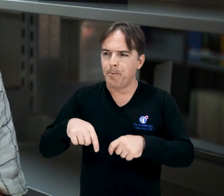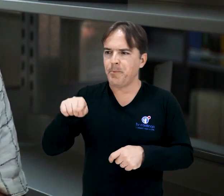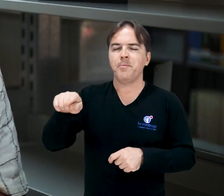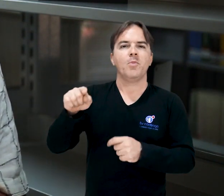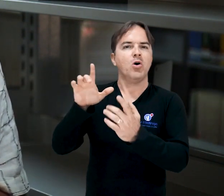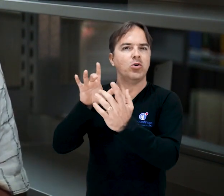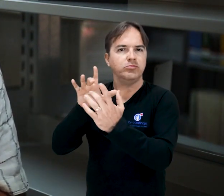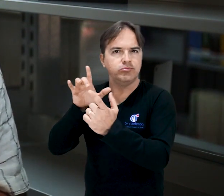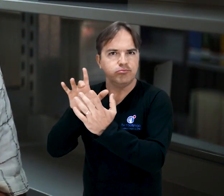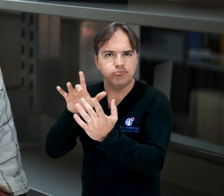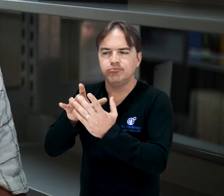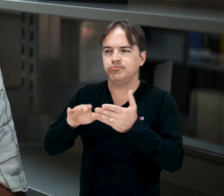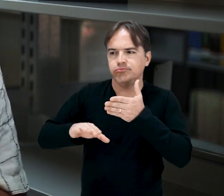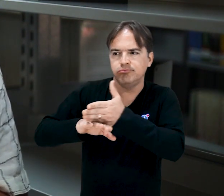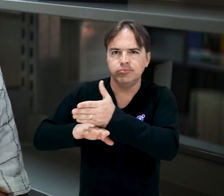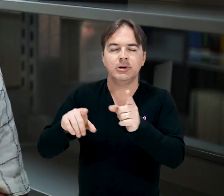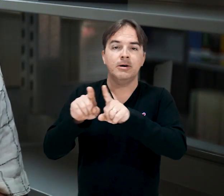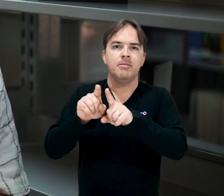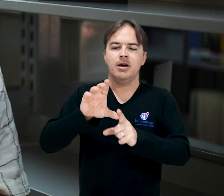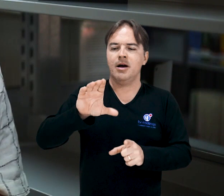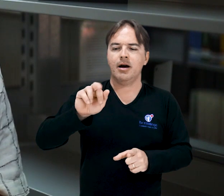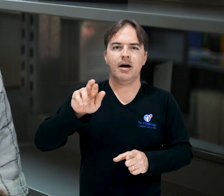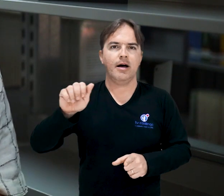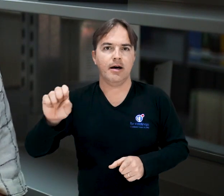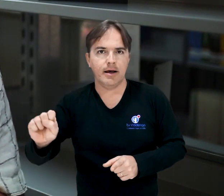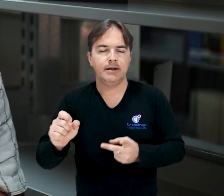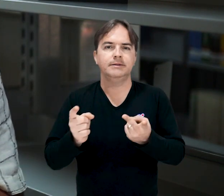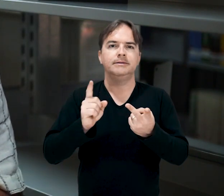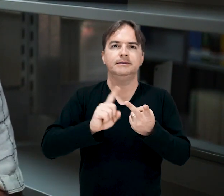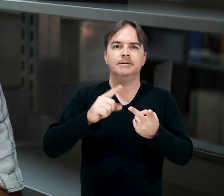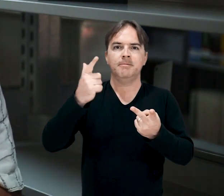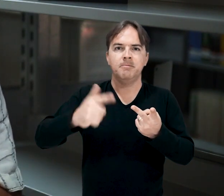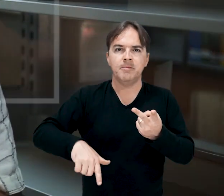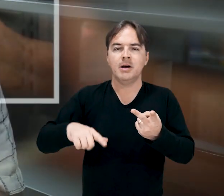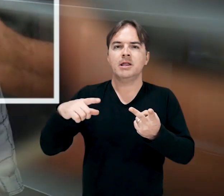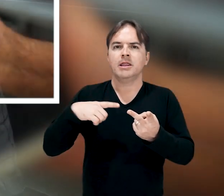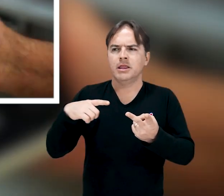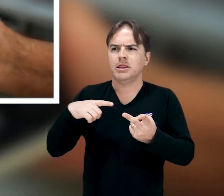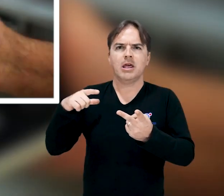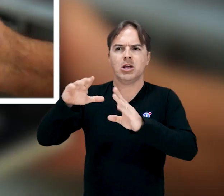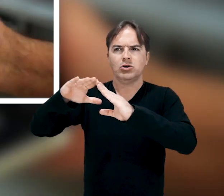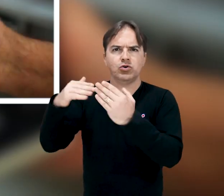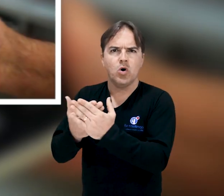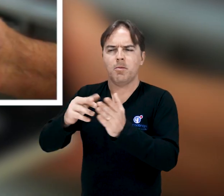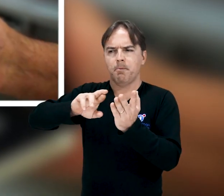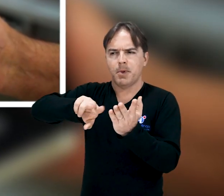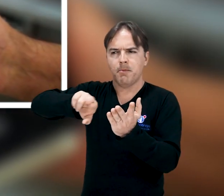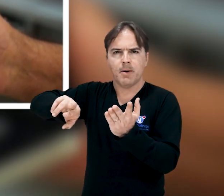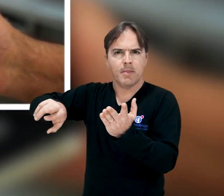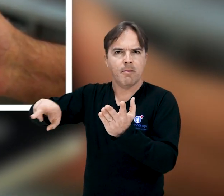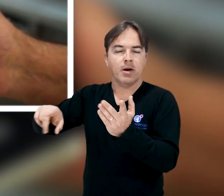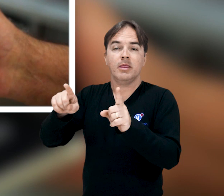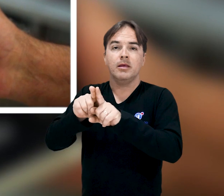de Juazeiro, a CRAS, o CRAS da Malhada da Areia. Atualmente é realizado um trabalho como voluntário na